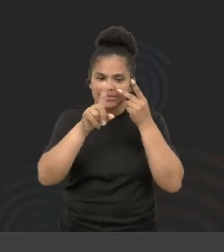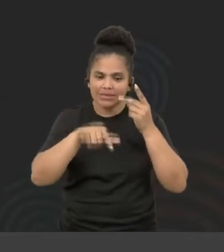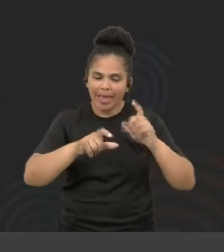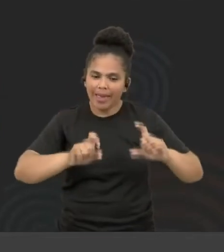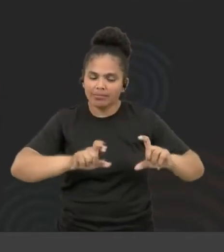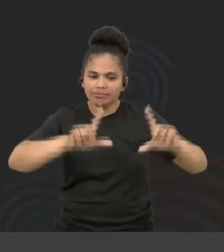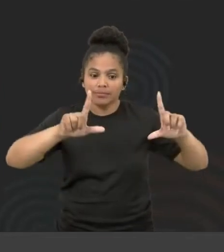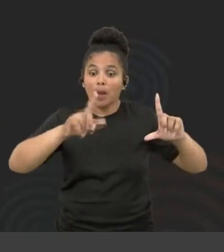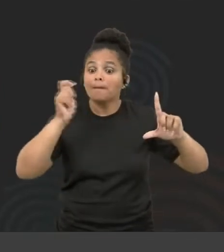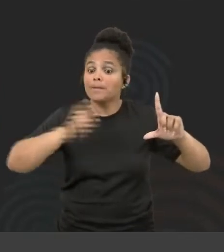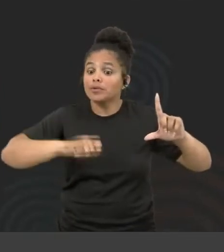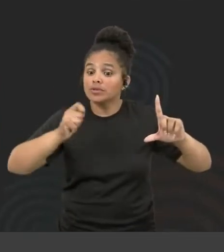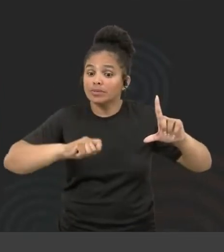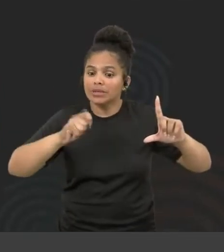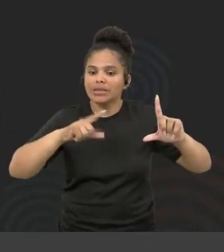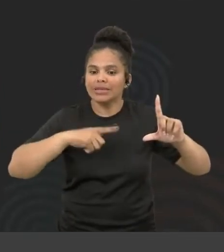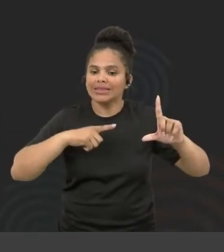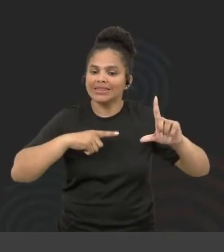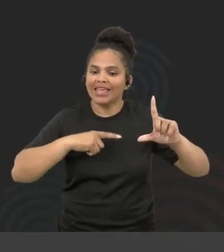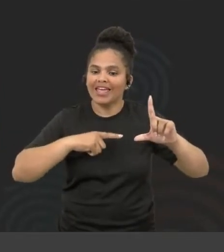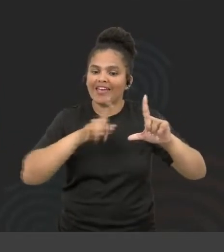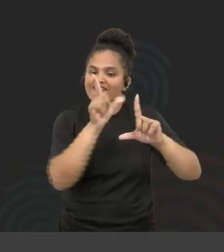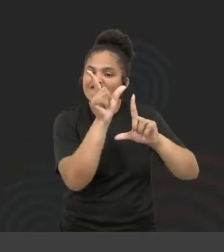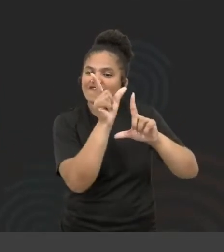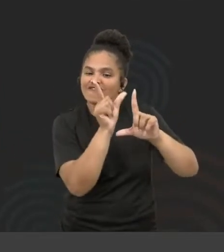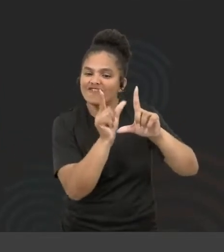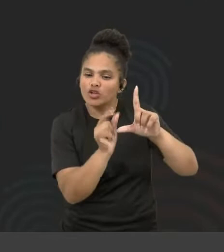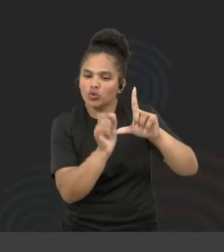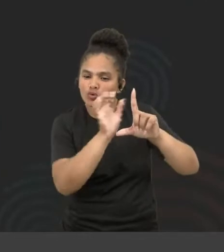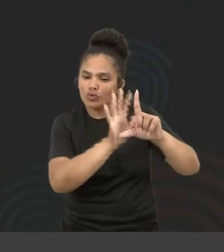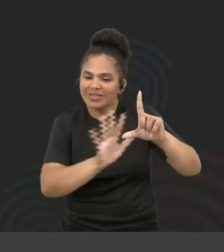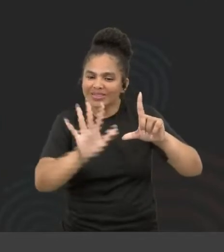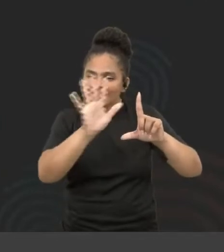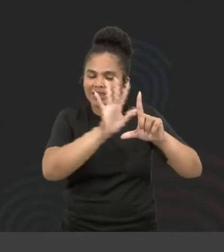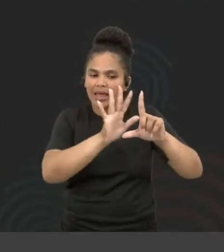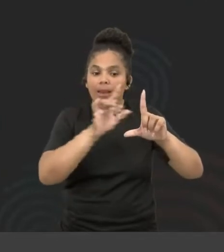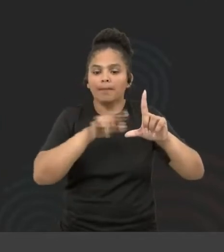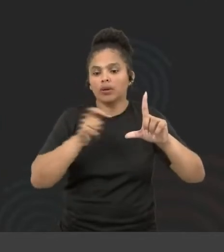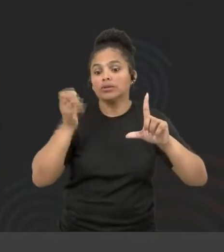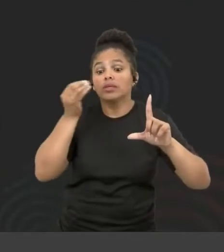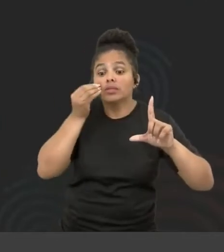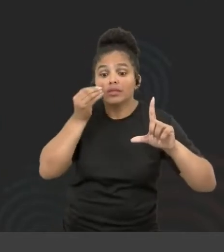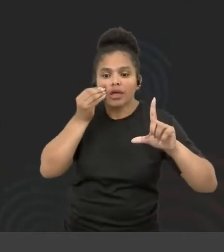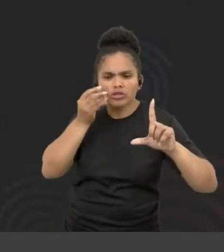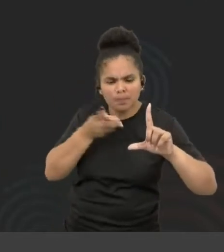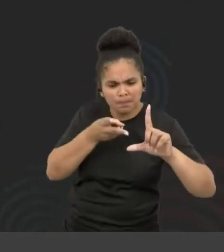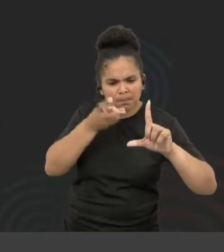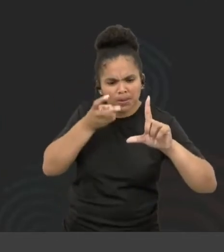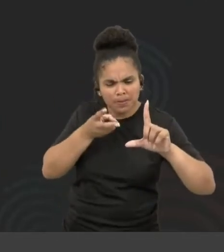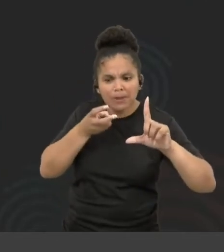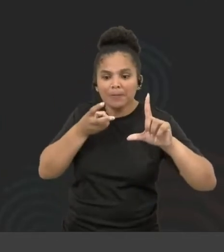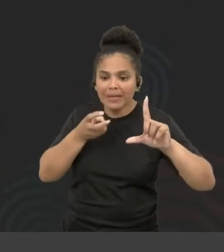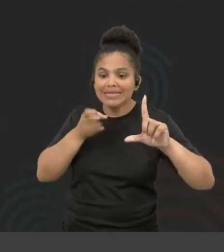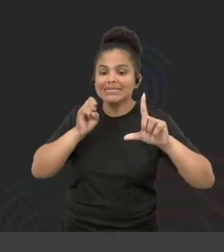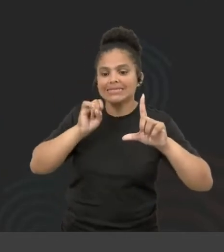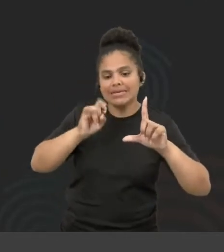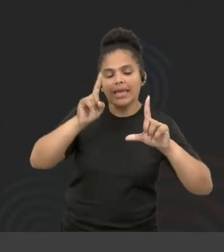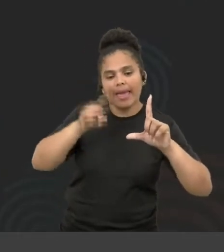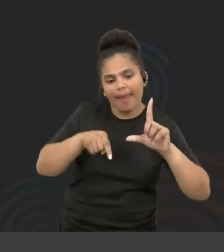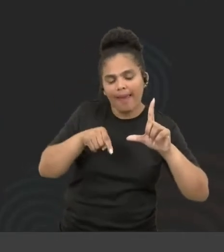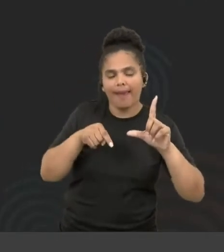ele possibilita que você coloque um filtro na sua tela e você possa fazer uns testes para verificar se